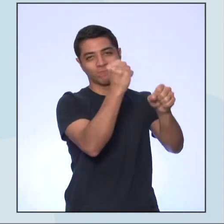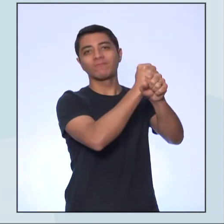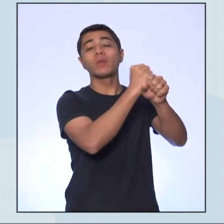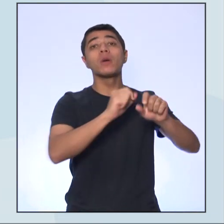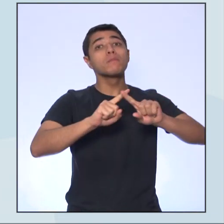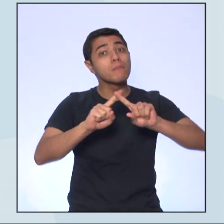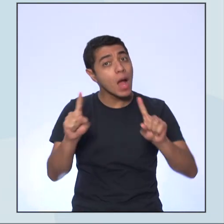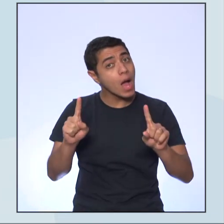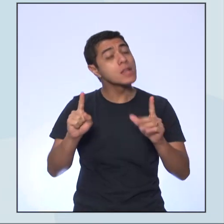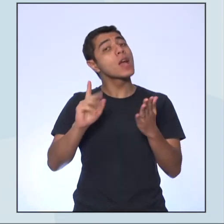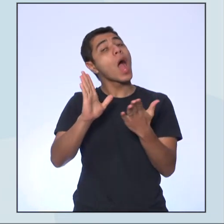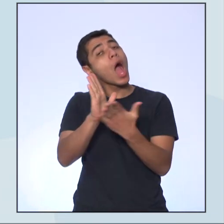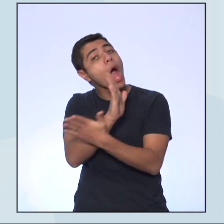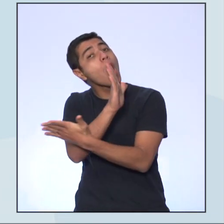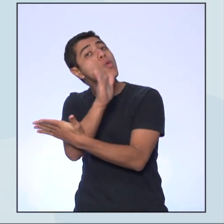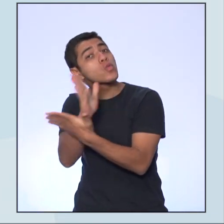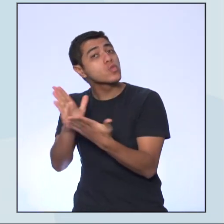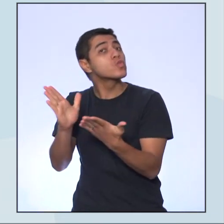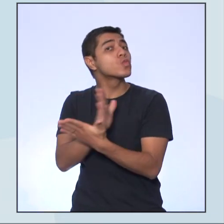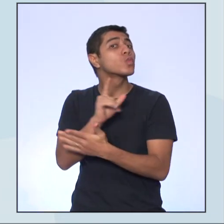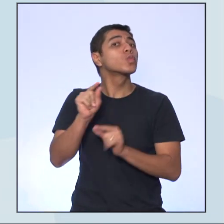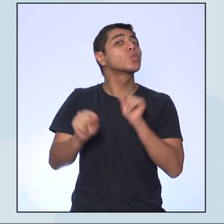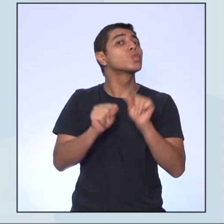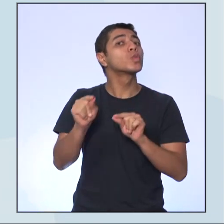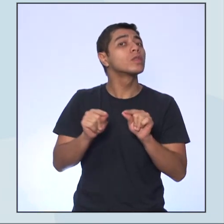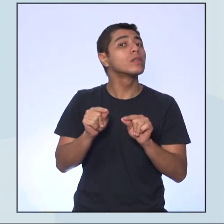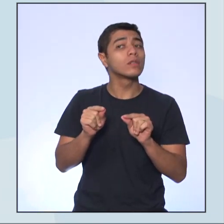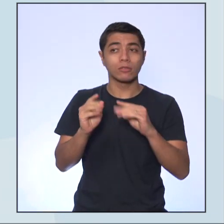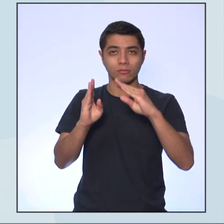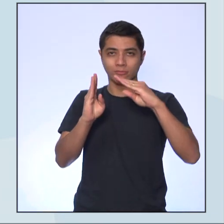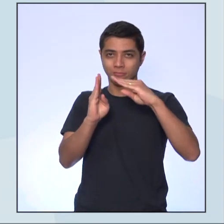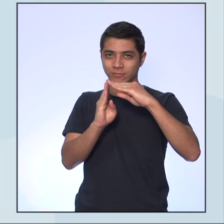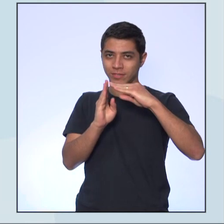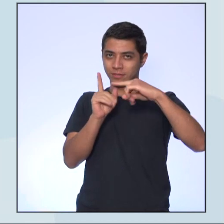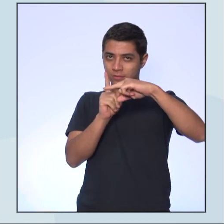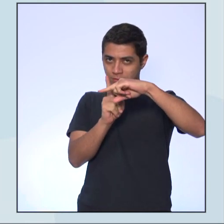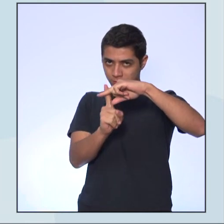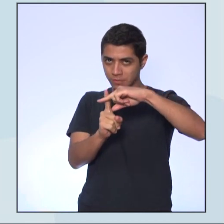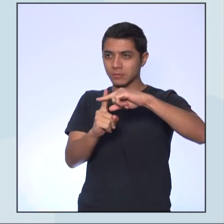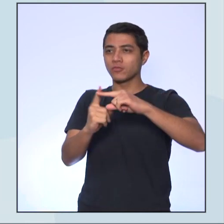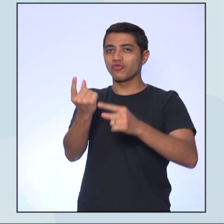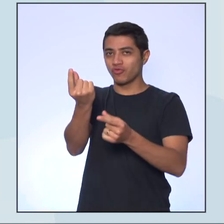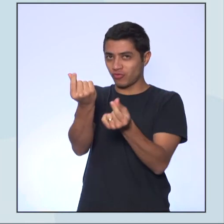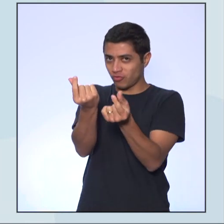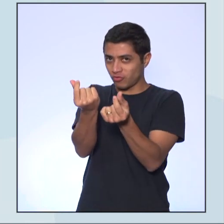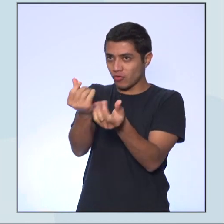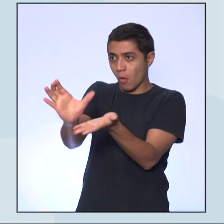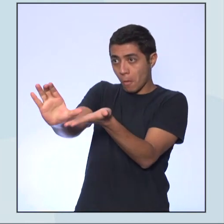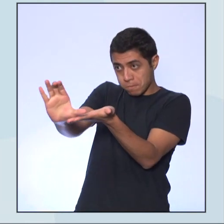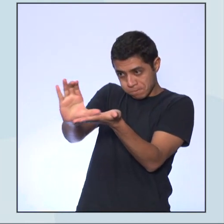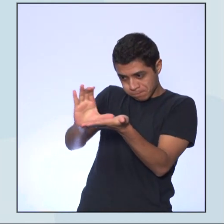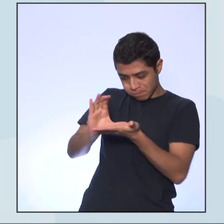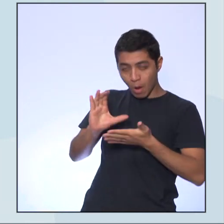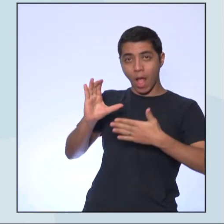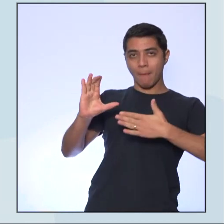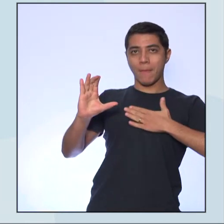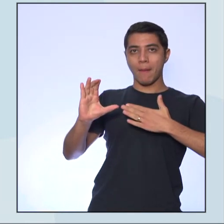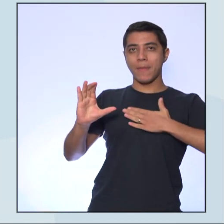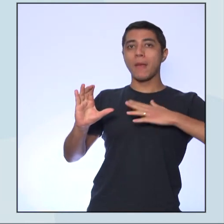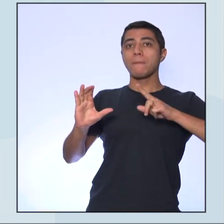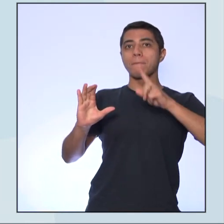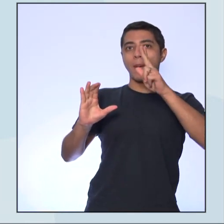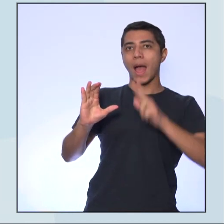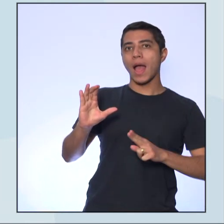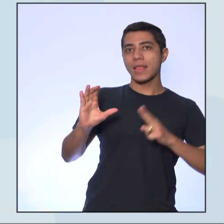indulgências e relíquias ia para os próprios padres e para os próprios bispos que as vendiam, tá? E